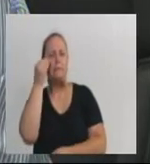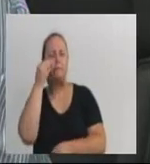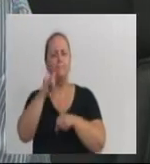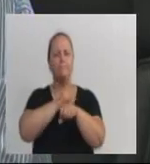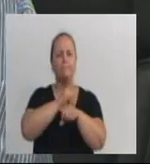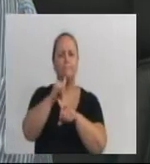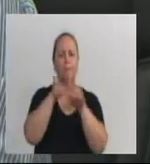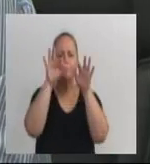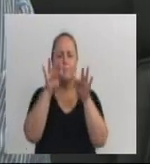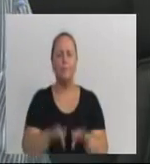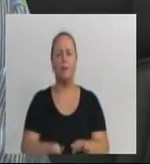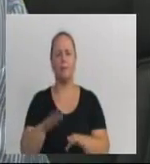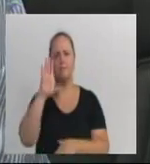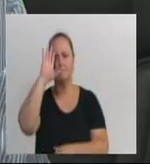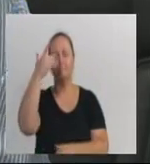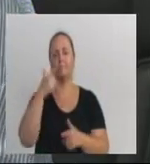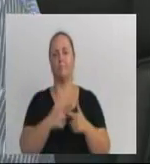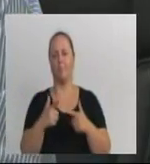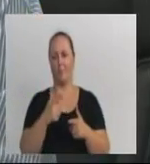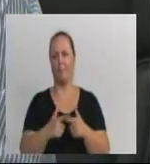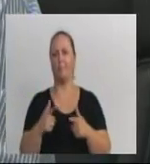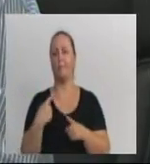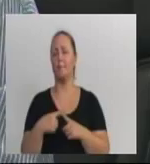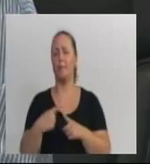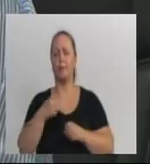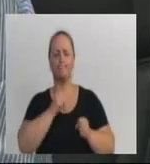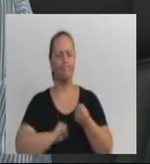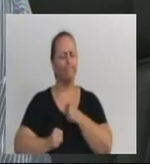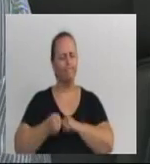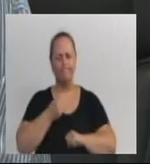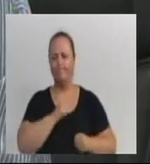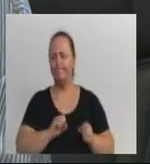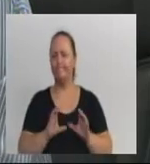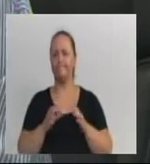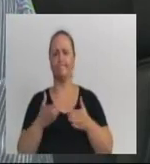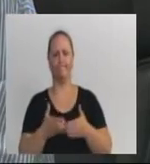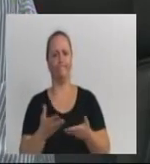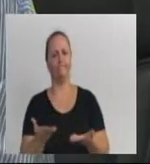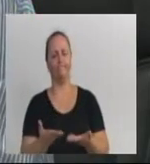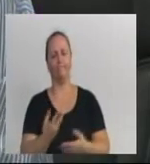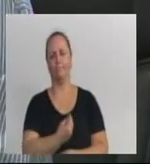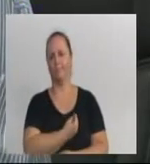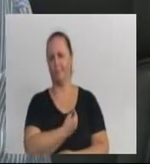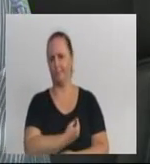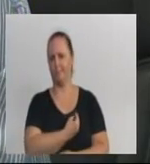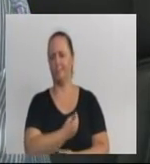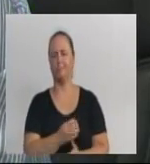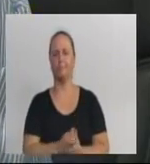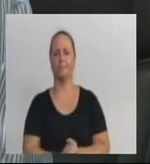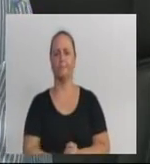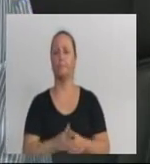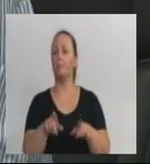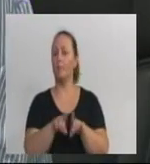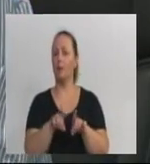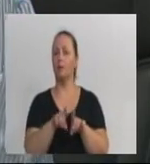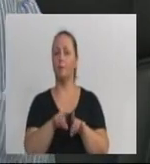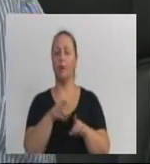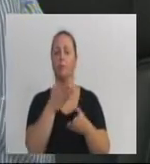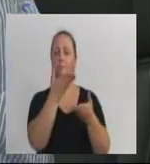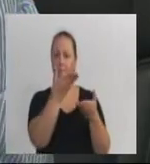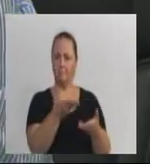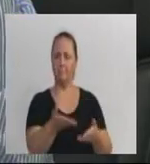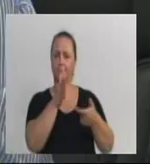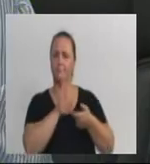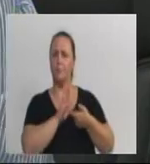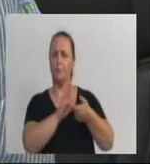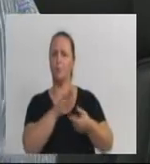quanto antes, pela angústia que a própria comunidade vive. Segundo, acho que a sua apresentação da solução,